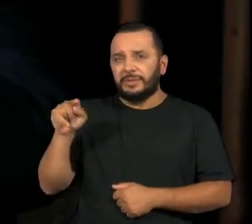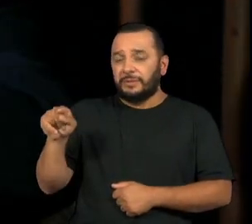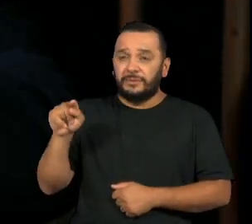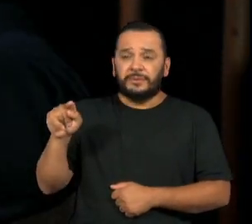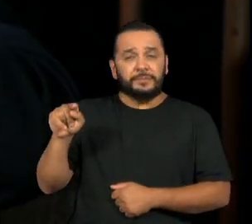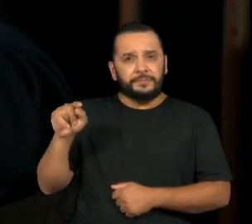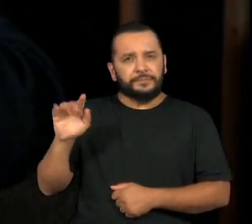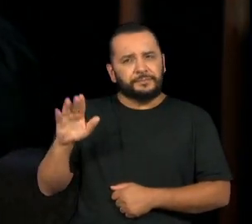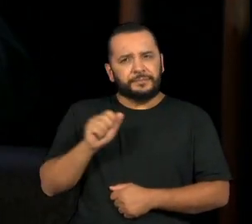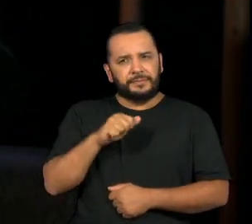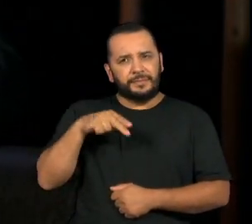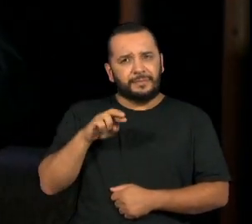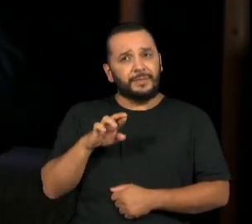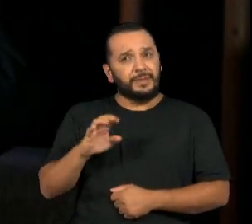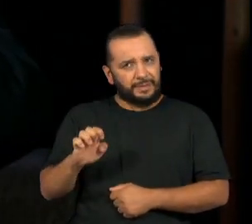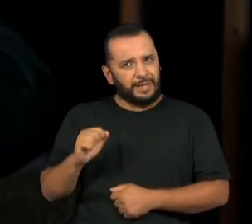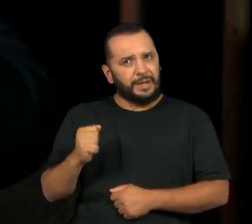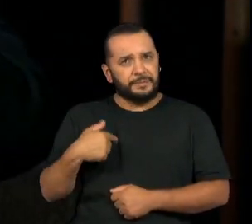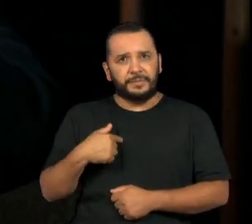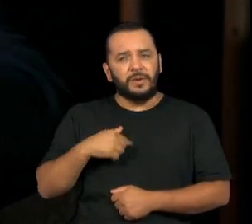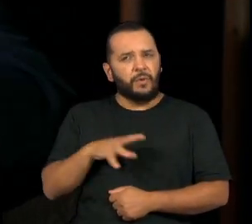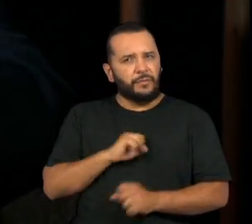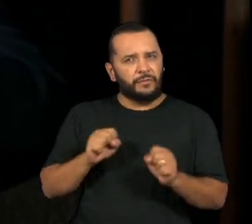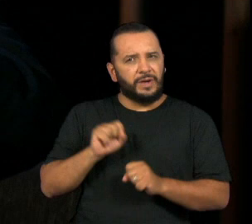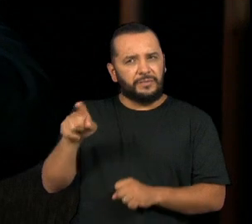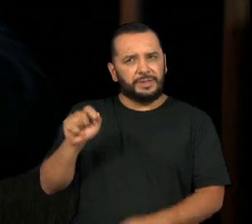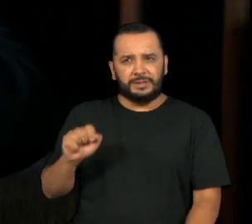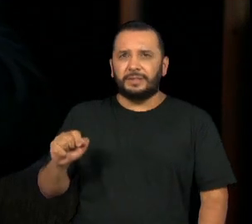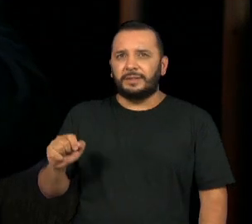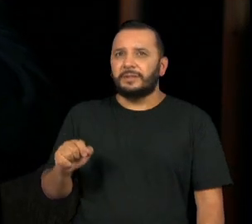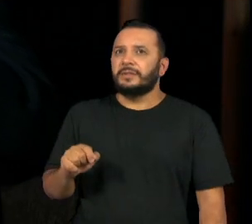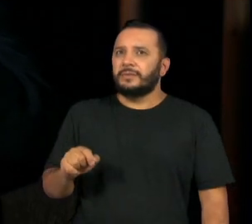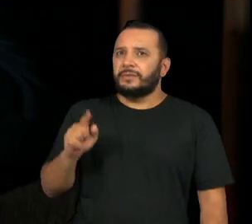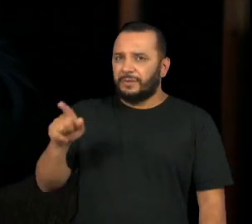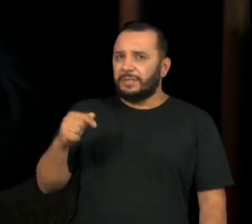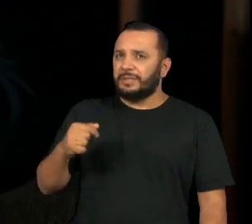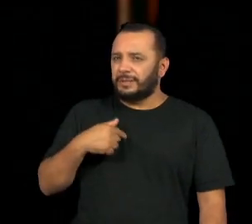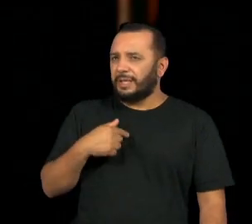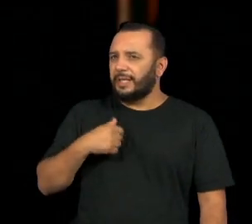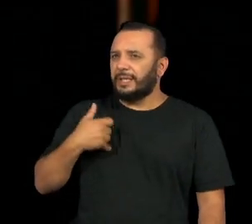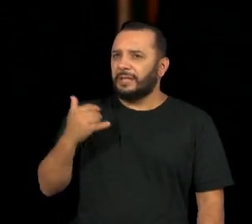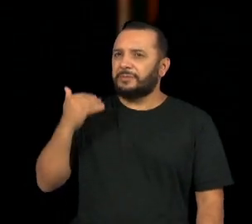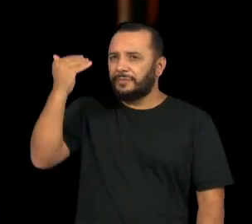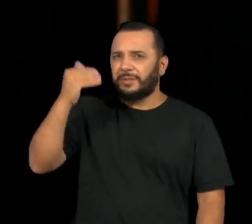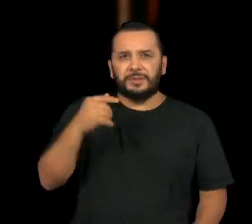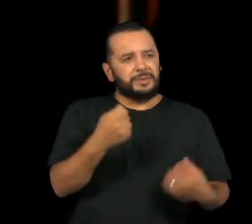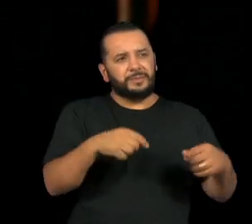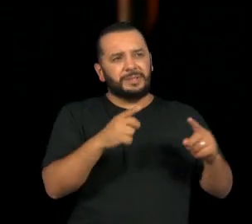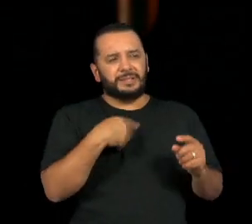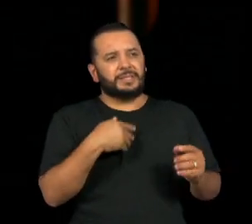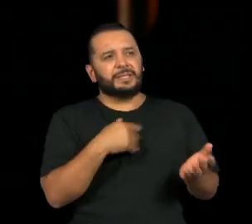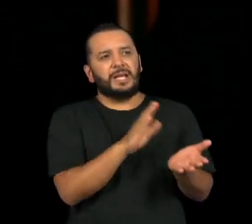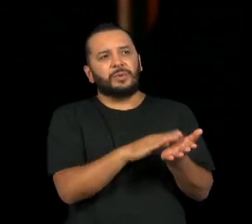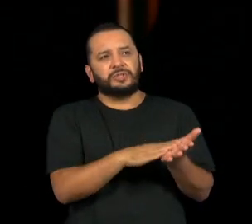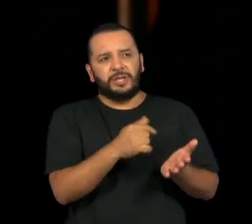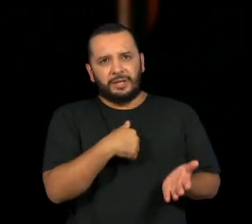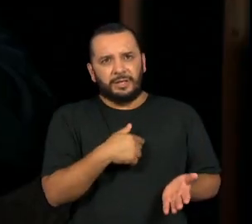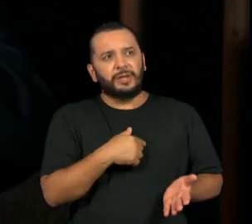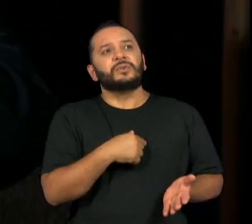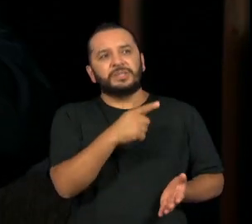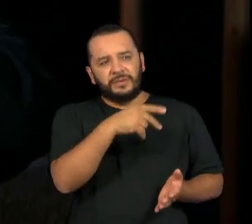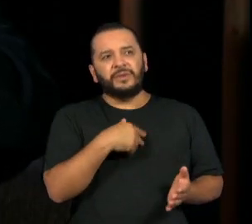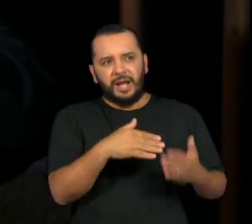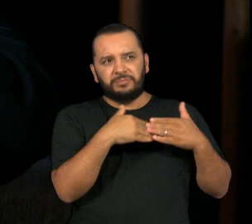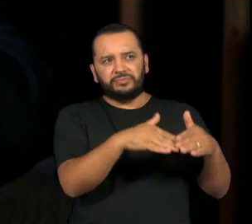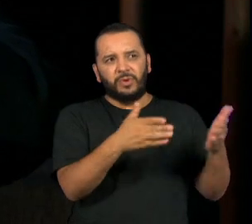me... Eu sou teu fã faz tempo. Não que você seja tão mais velho que eu, mas eu sou teu... Não precise me elogiar muito, porque você vai apanhar aqui hoje. Eu posso